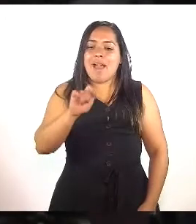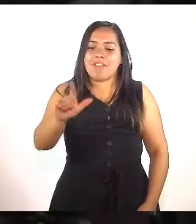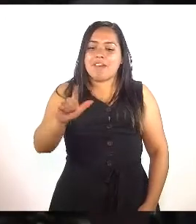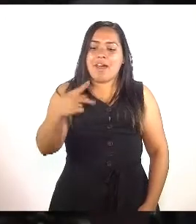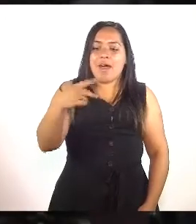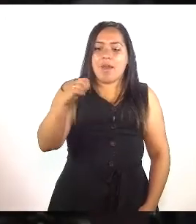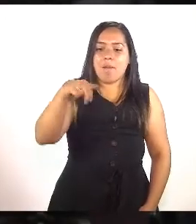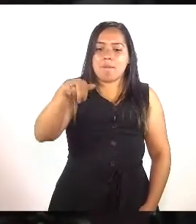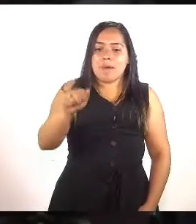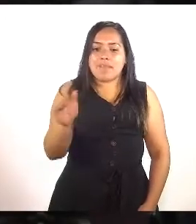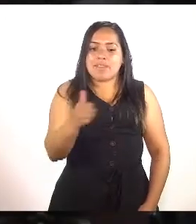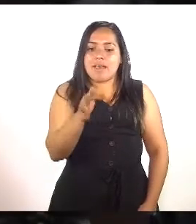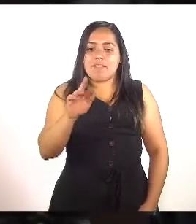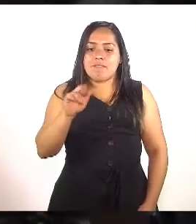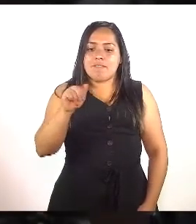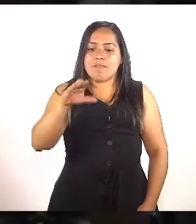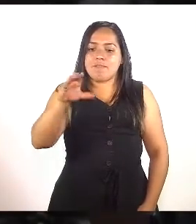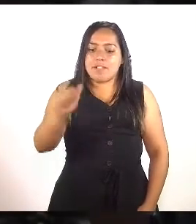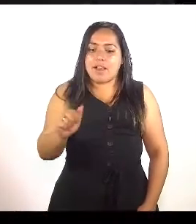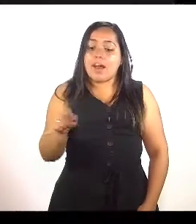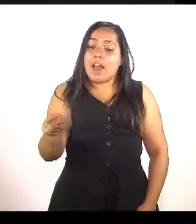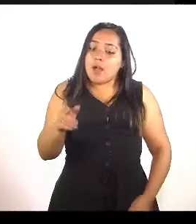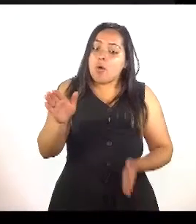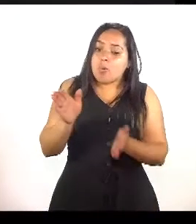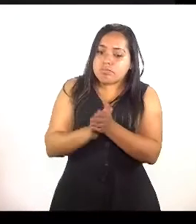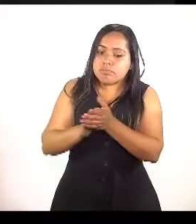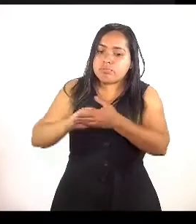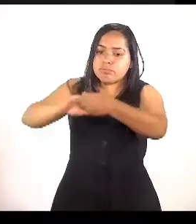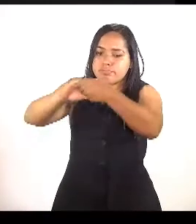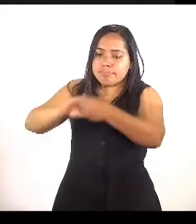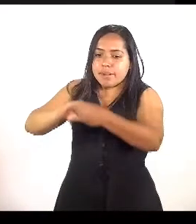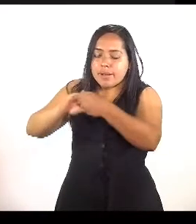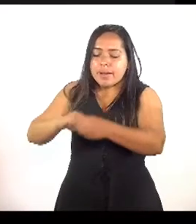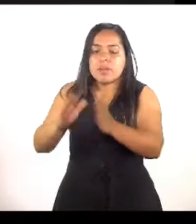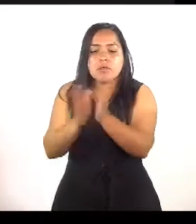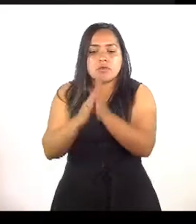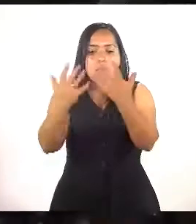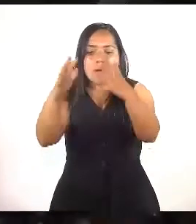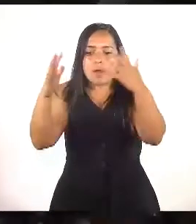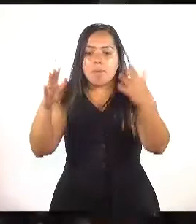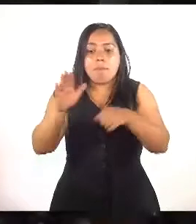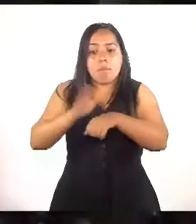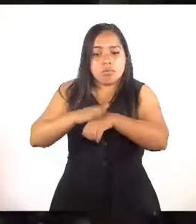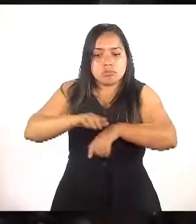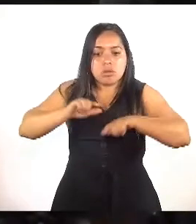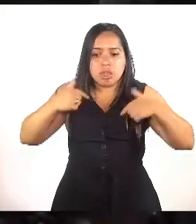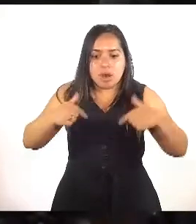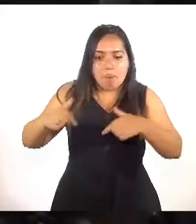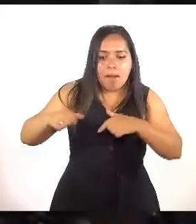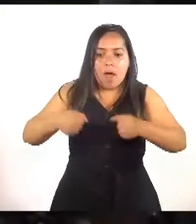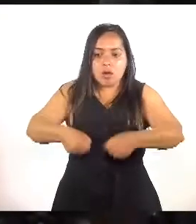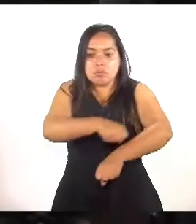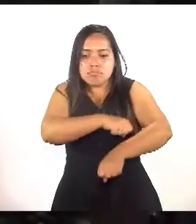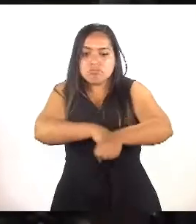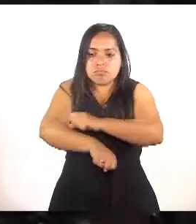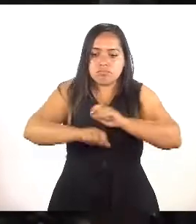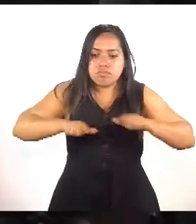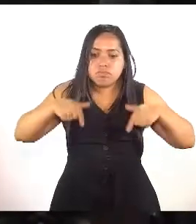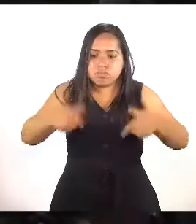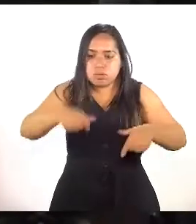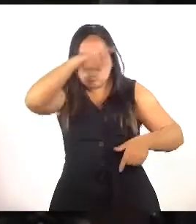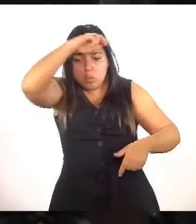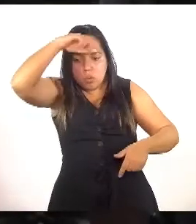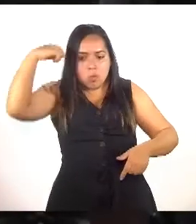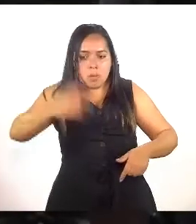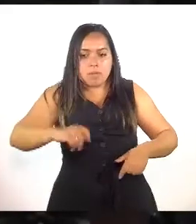eu agradeço, parabenizo, desejo muito empenho, muita dedicação na defesa dos interesses dos cidadãos